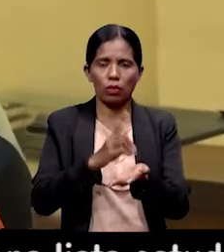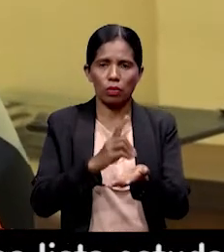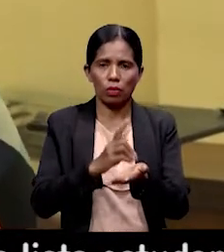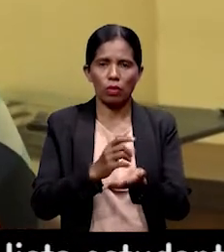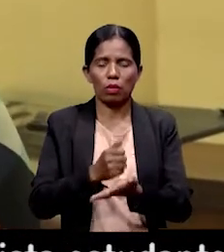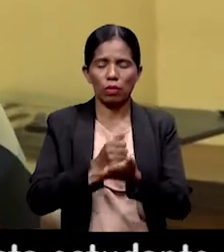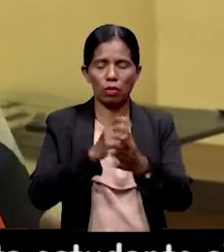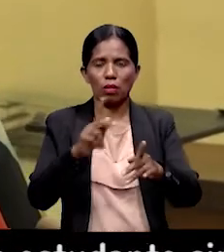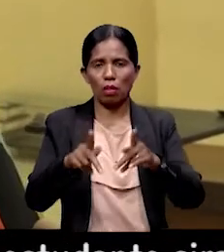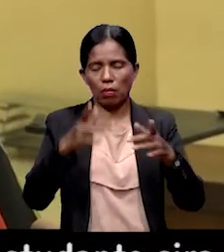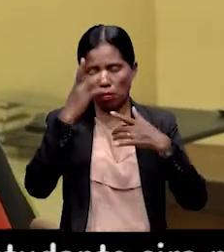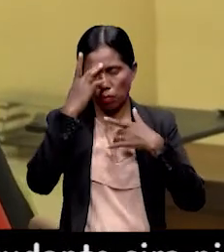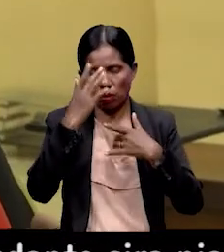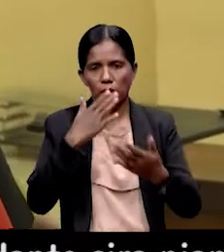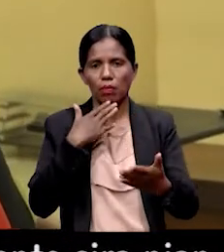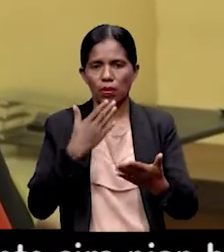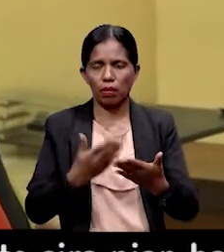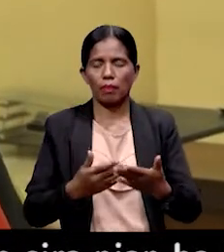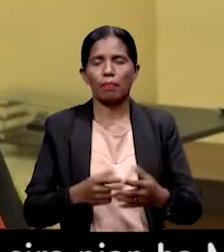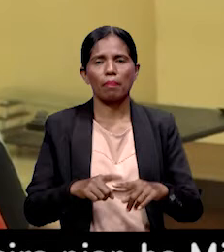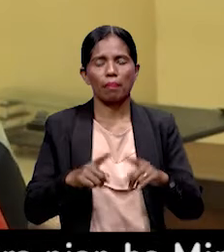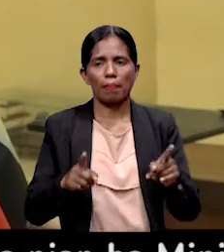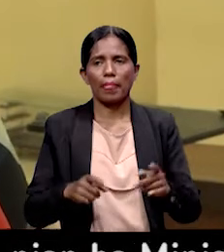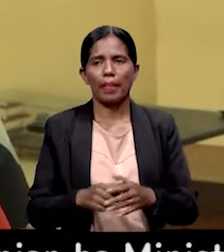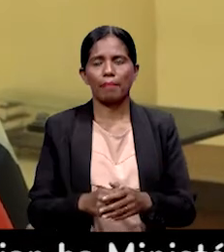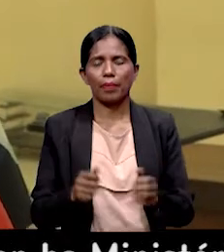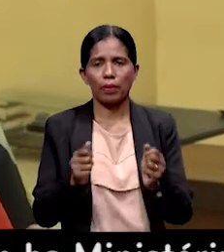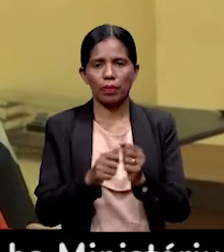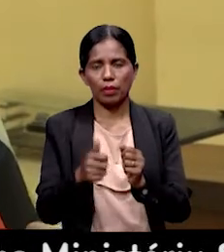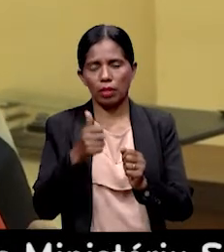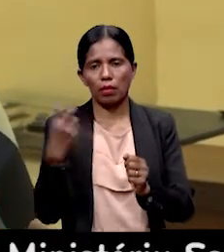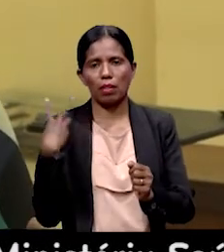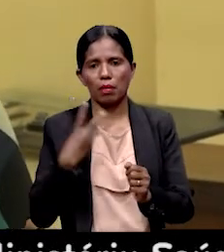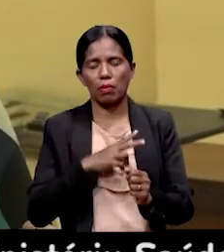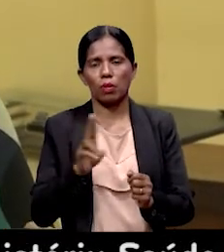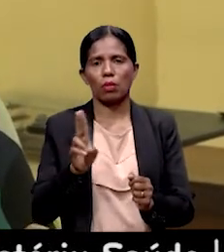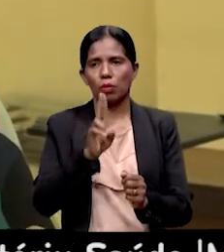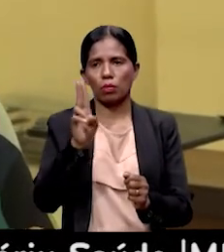halu atendimento ida dia kliu. Mabe, homeo seluk amos utiliza